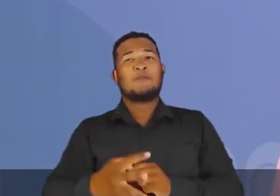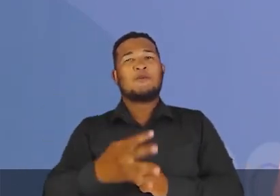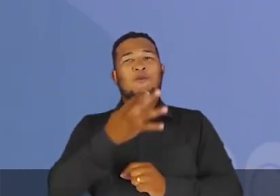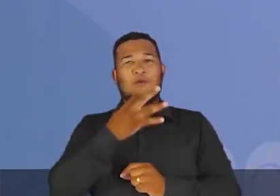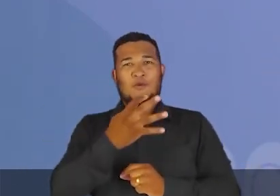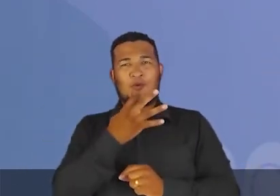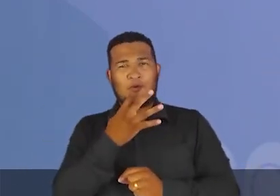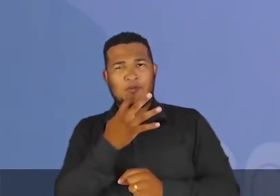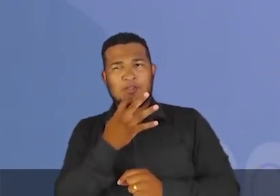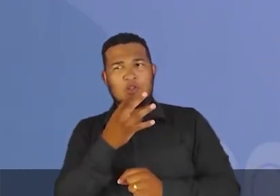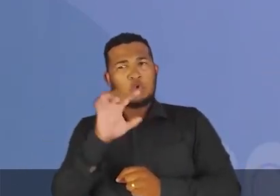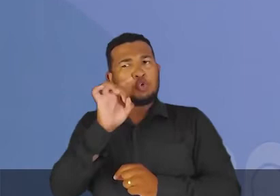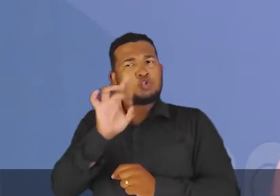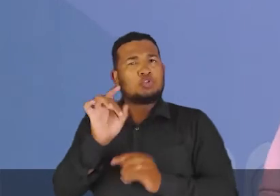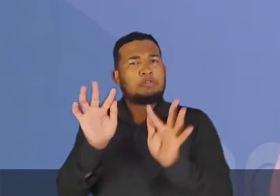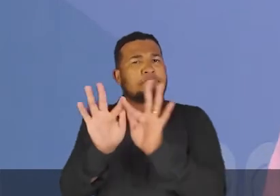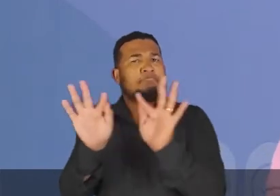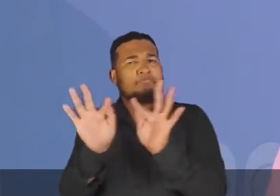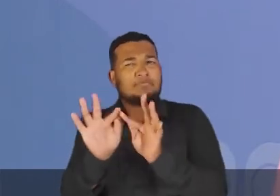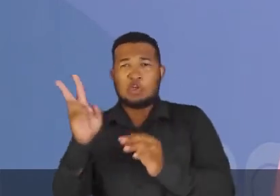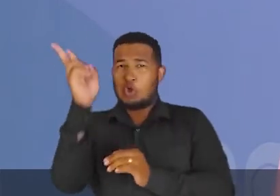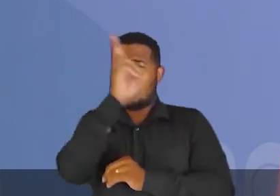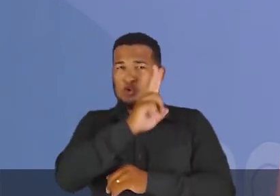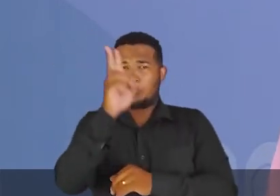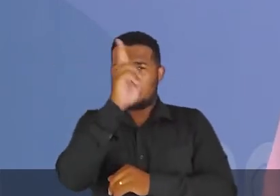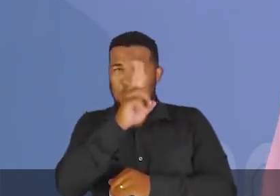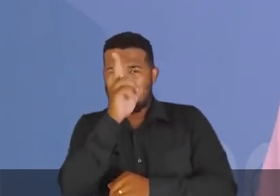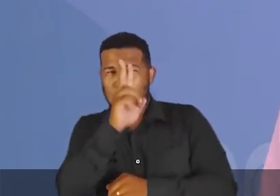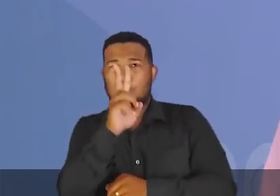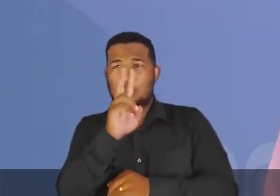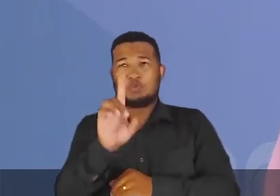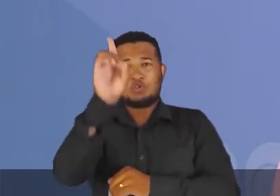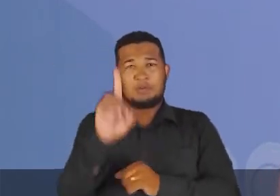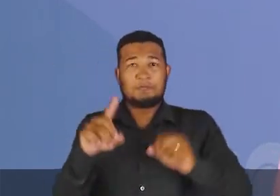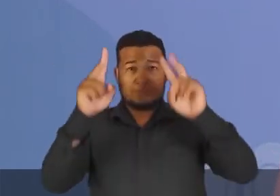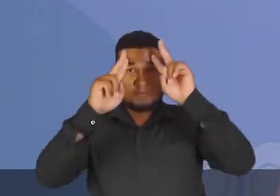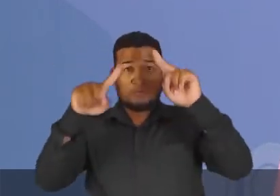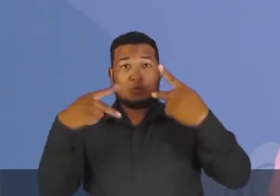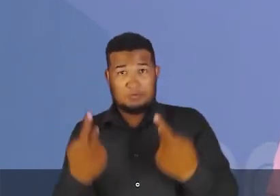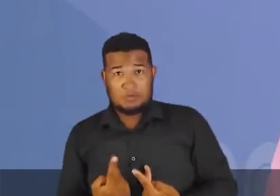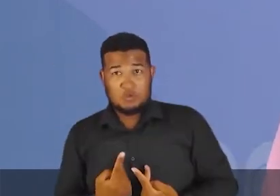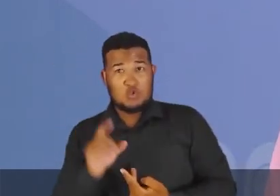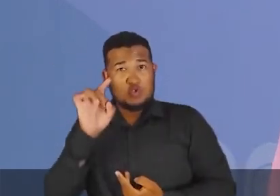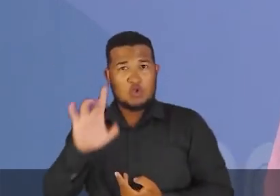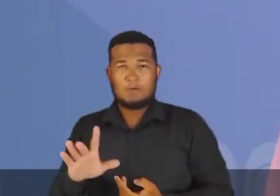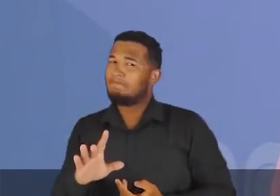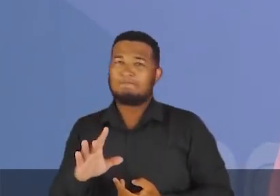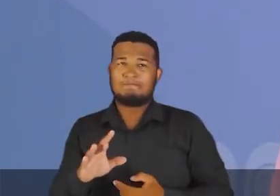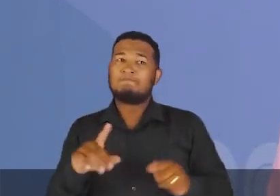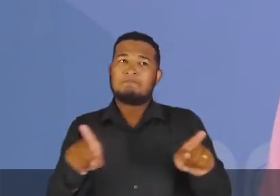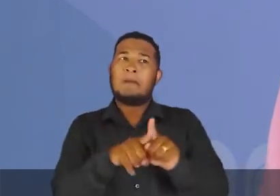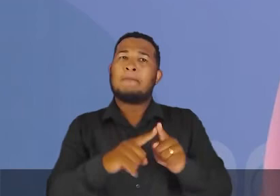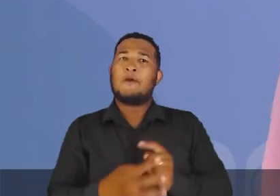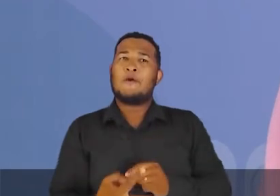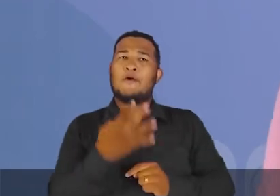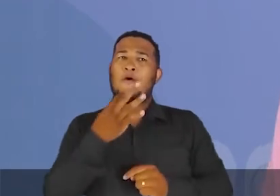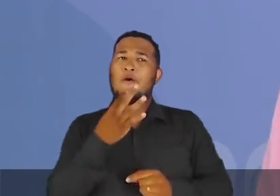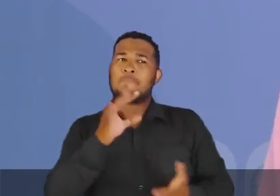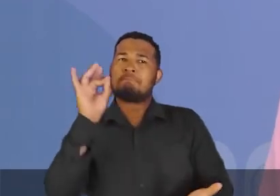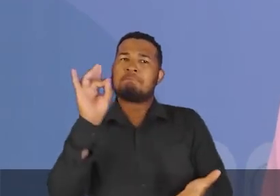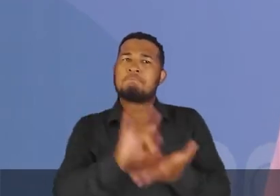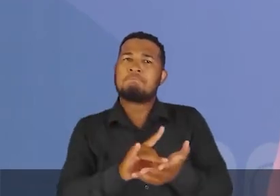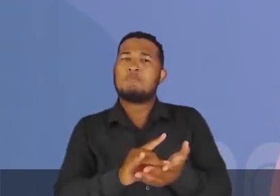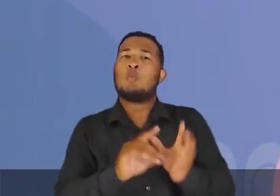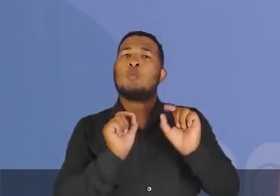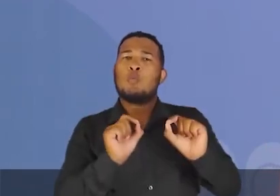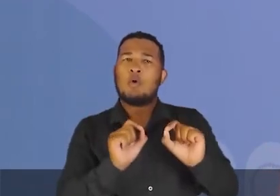conhecer não apenas a história dos direitos humanos no mundo inteiro, mas também a